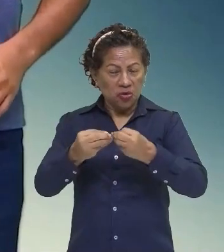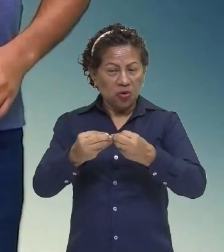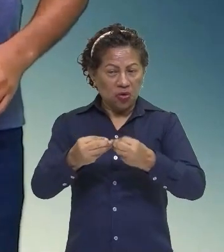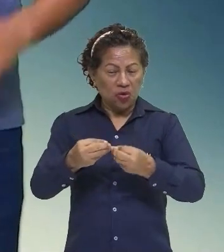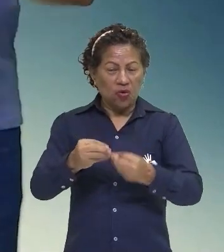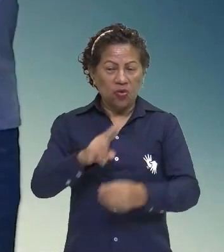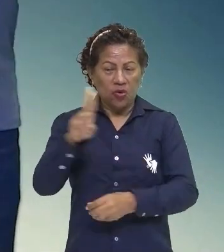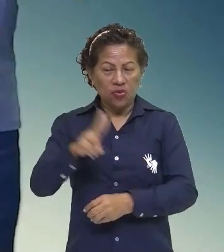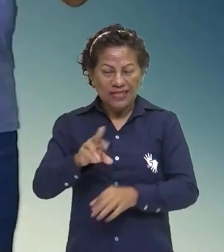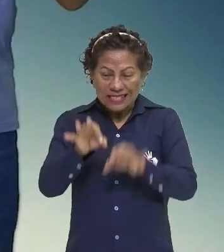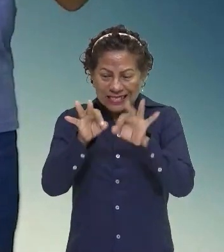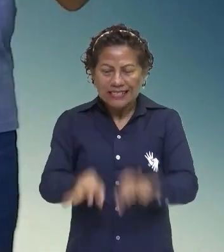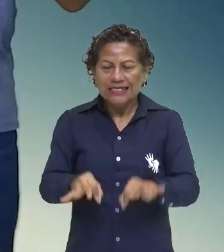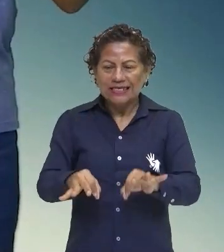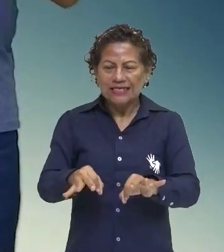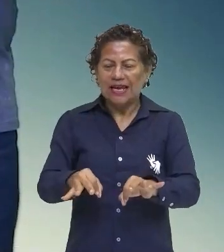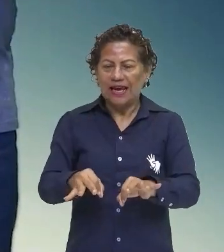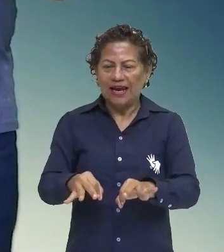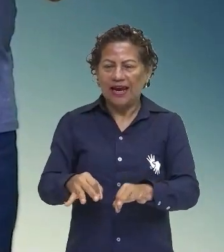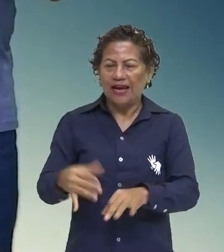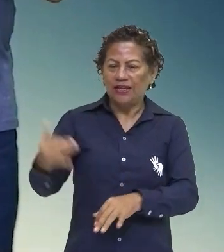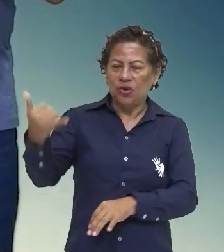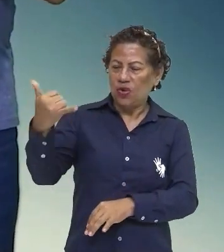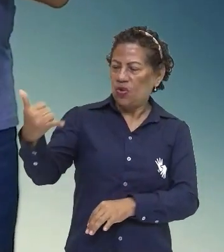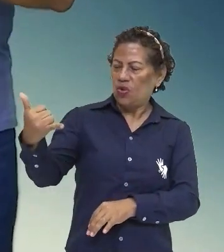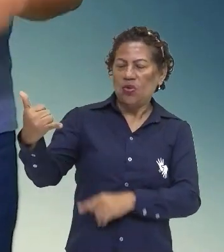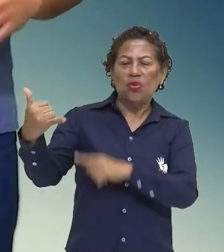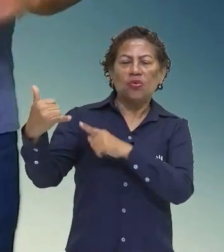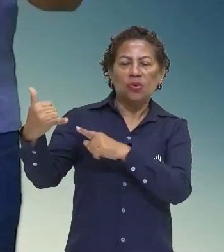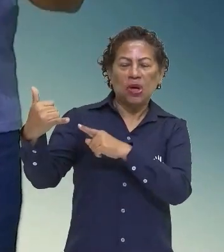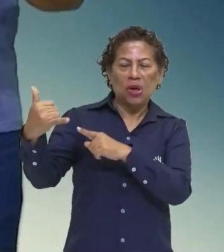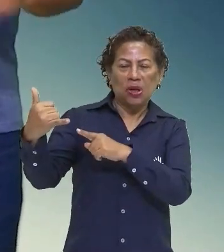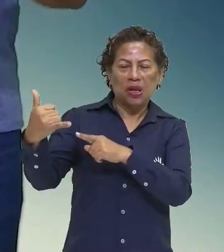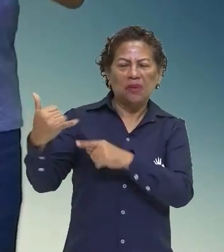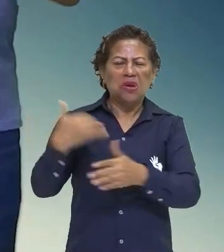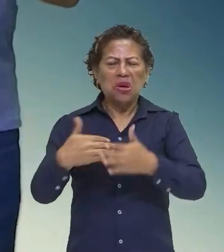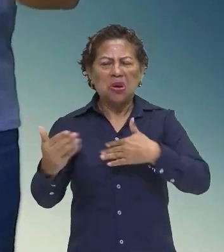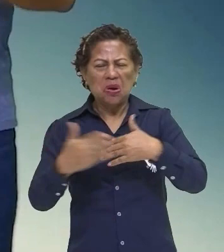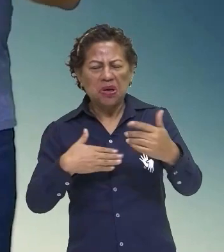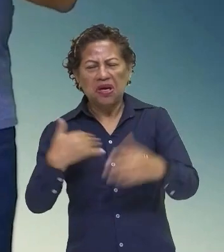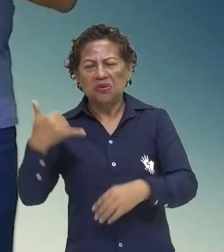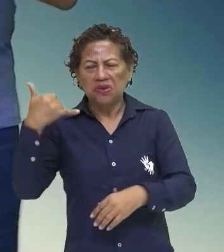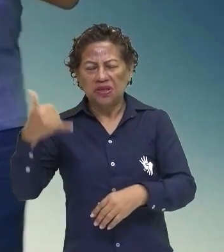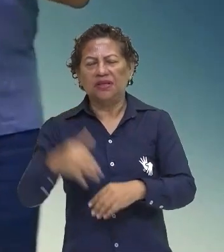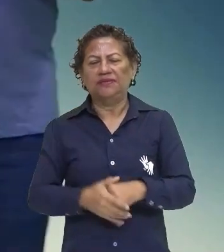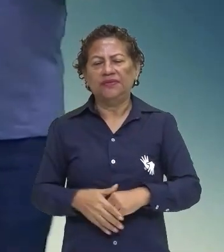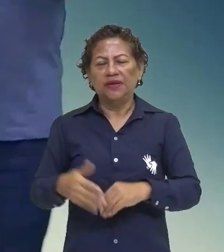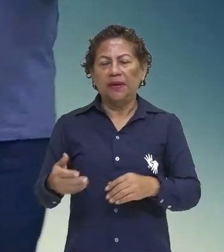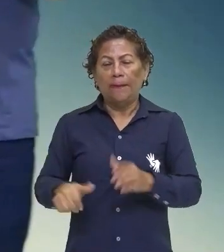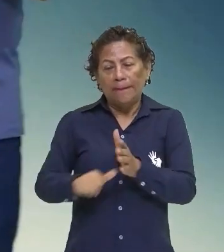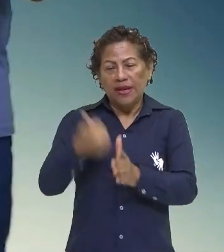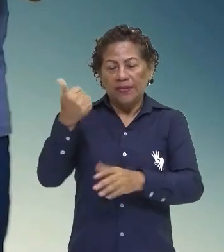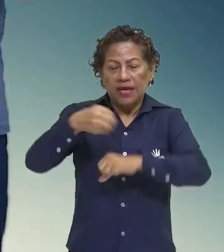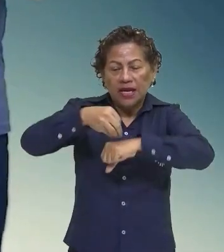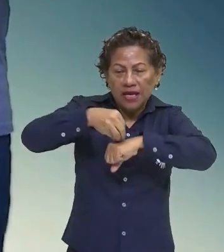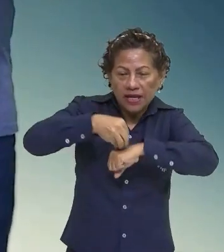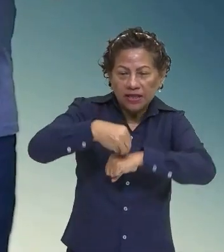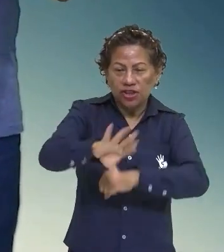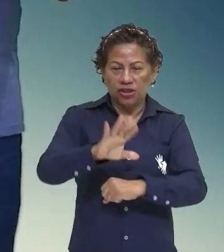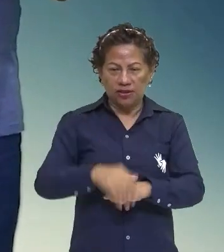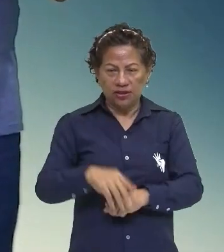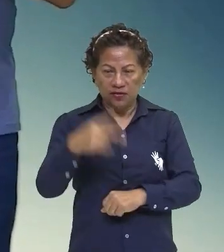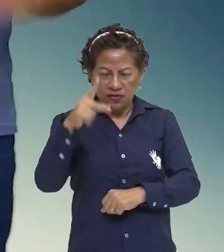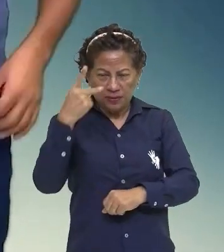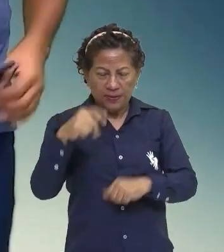celular. O celular não precisa ser um top de linha, pode ser qualquer um. E aí eu te digo a primeira dica. Primeira dica, você tem que limpar